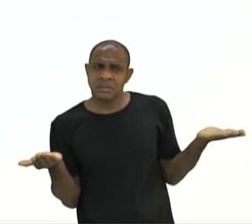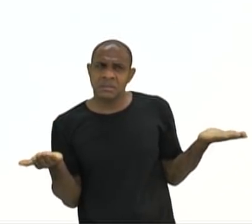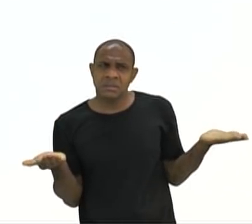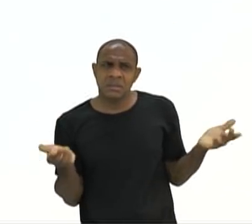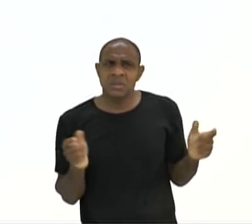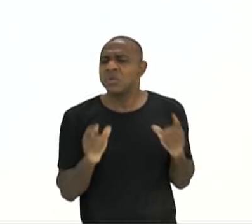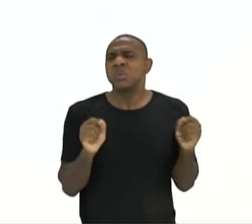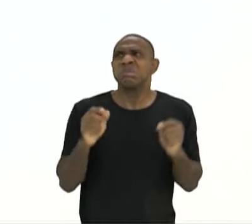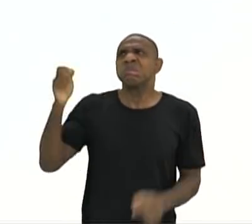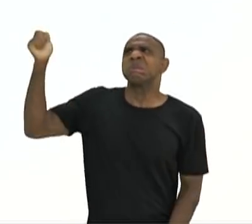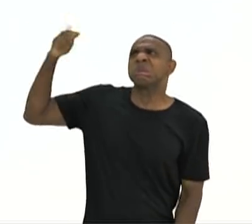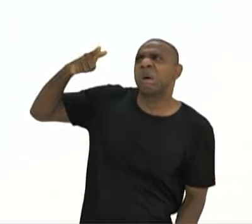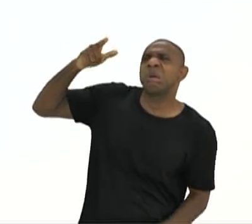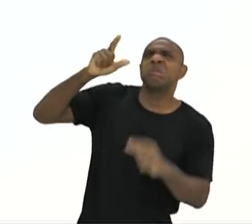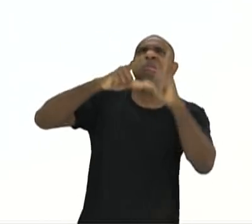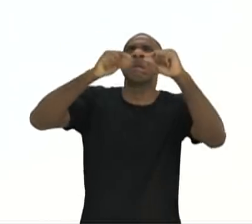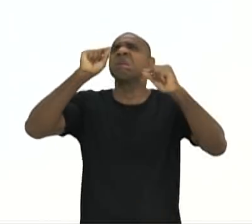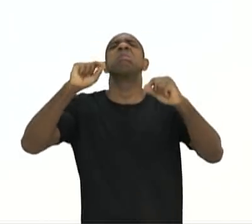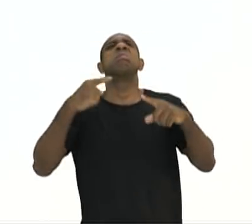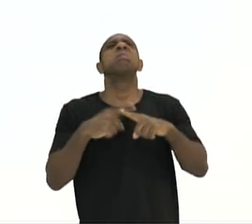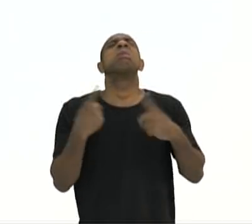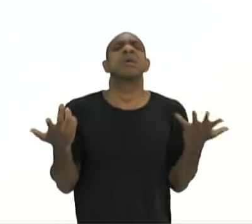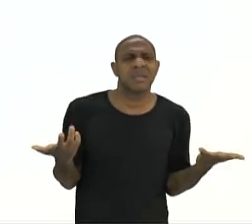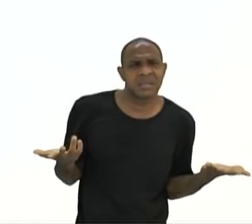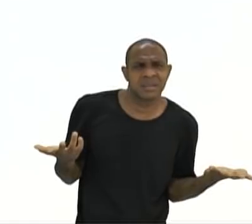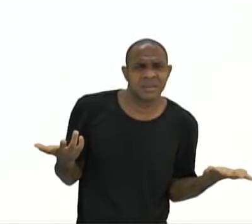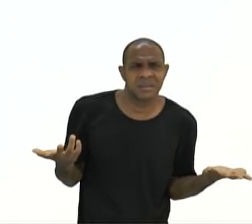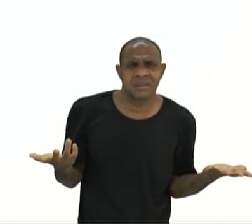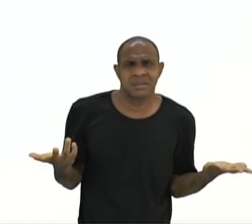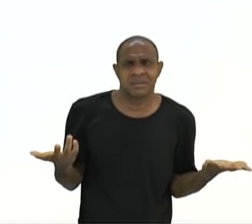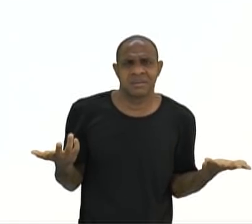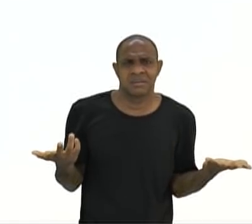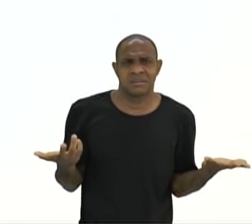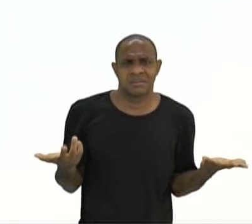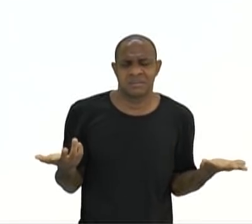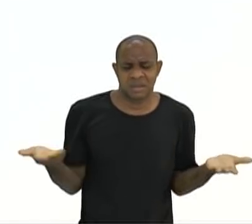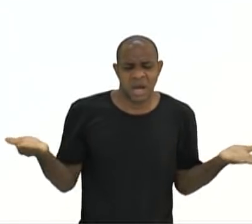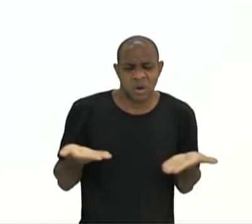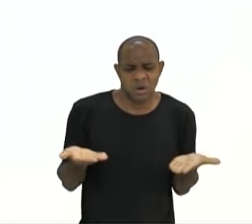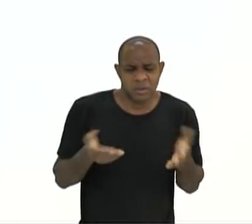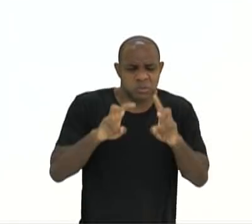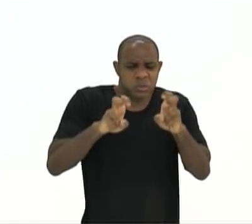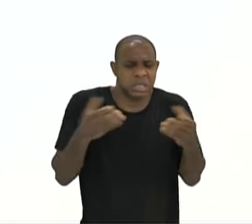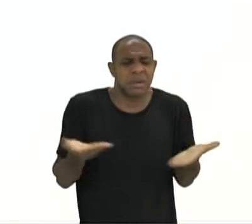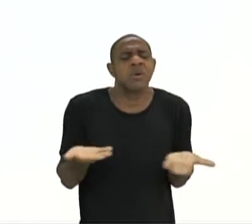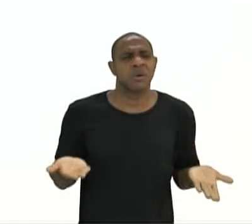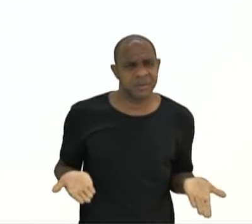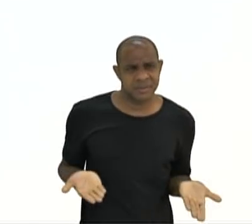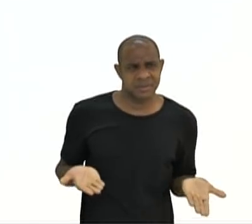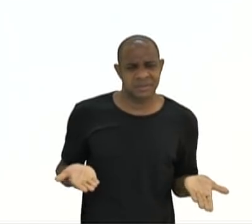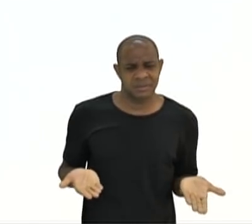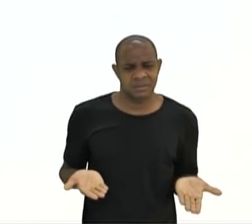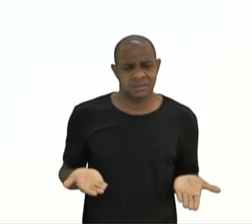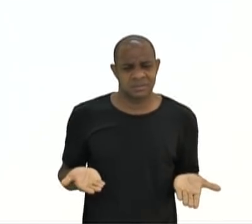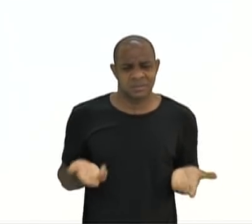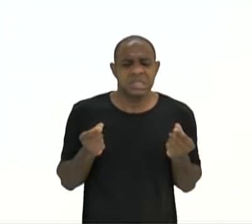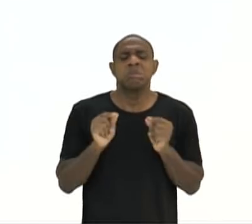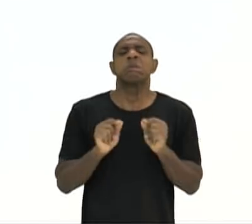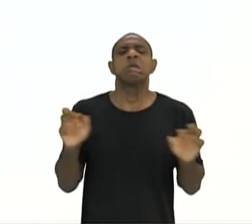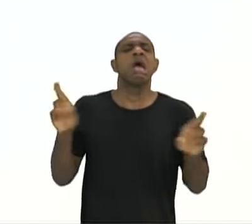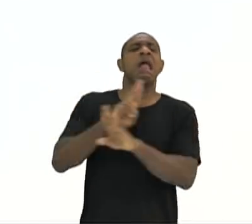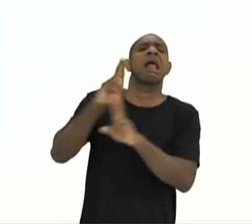que tem a ver o Sol e as estrelas nisso que a gente está falando agora? Porque antes, uma forma de